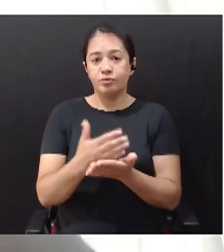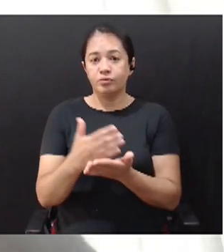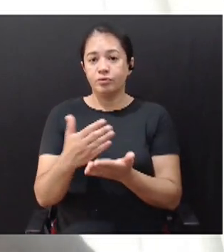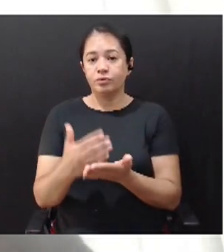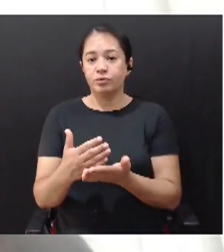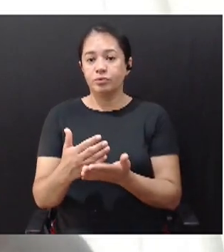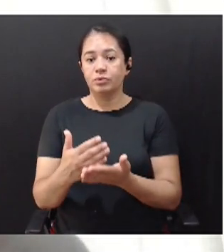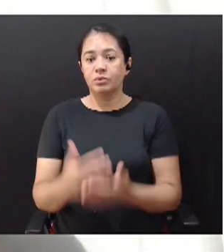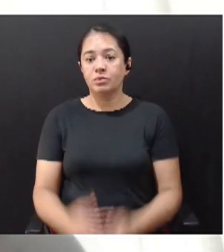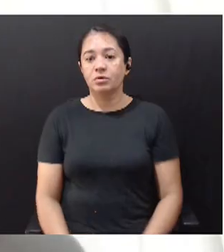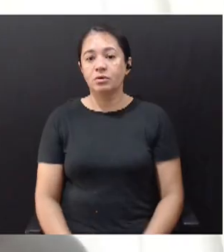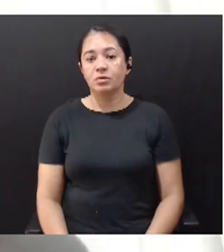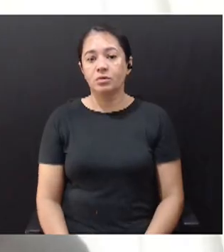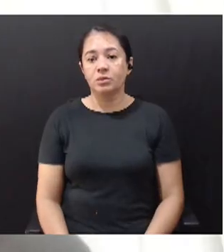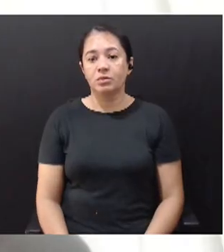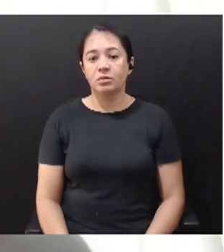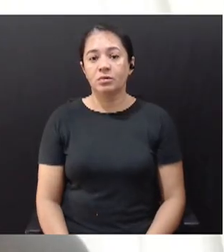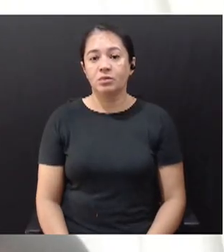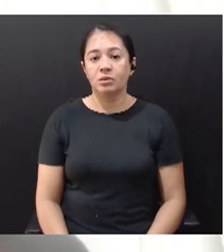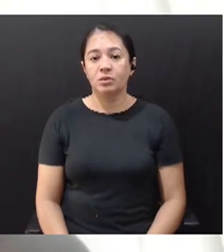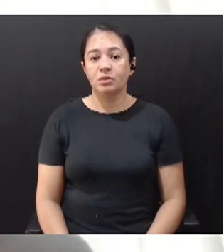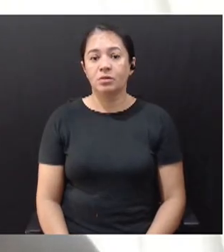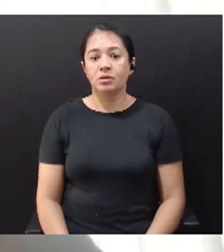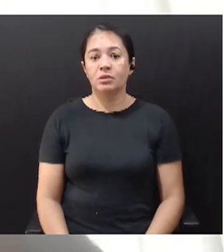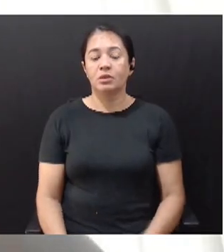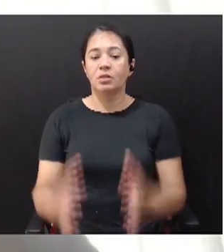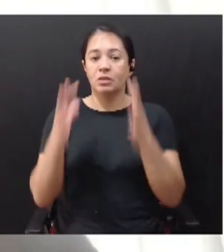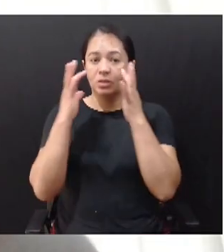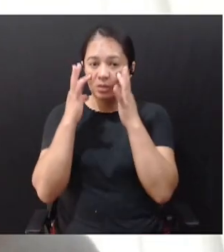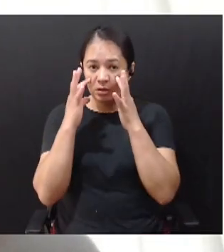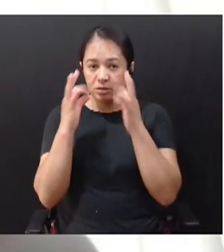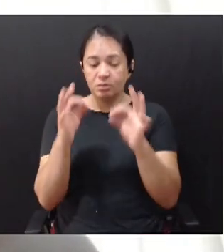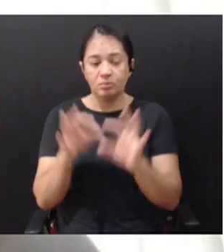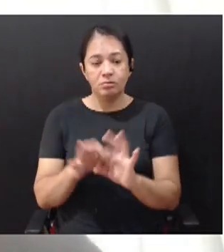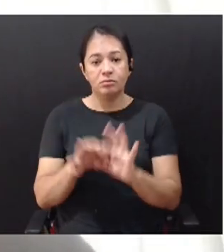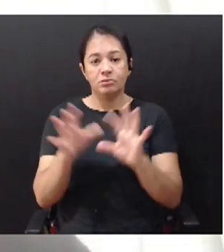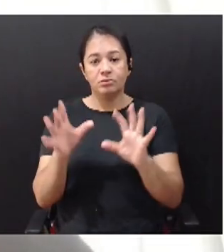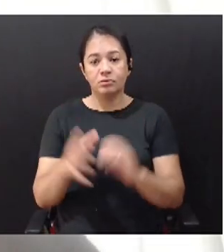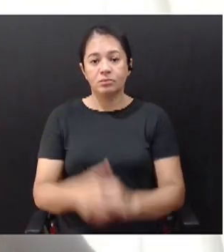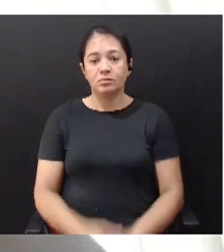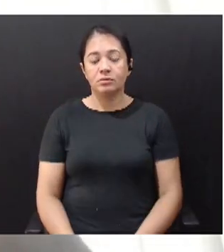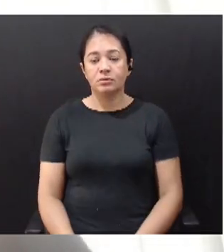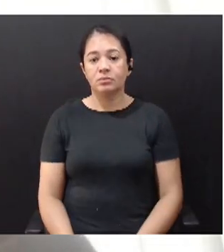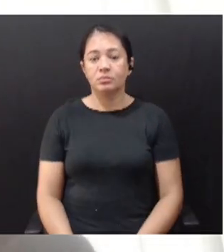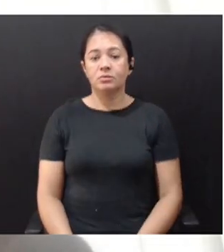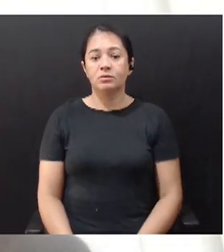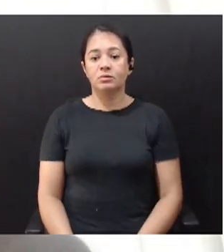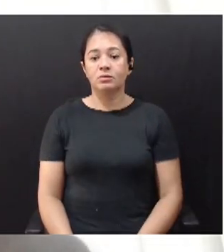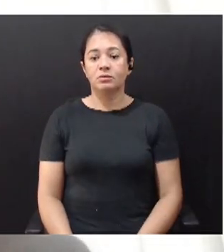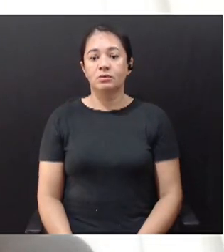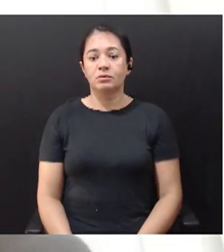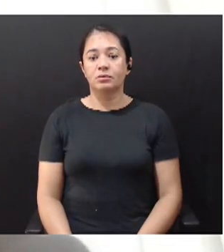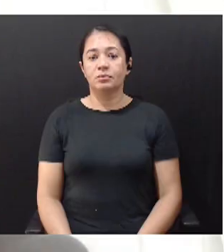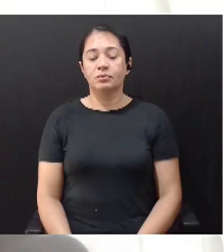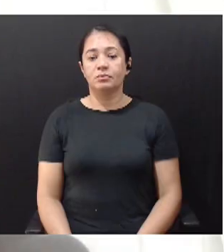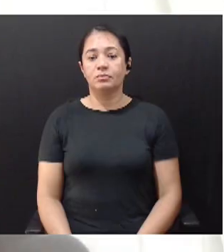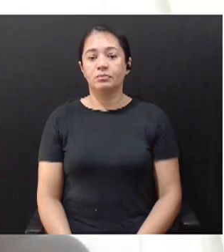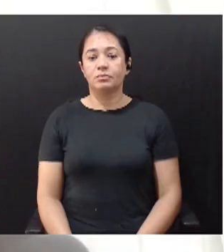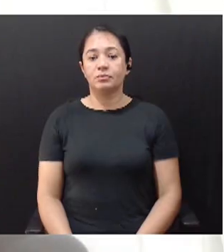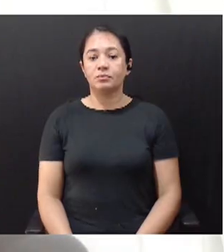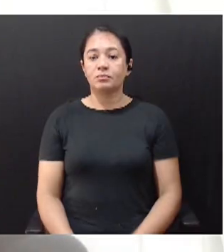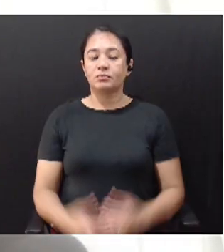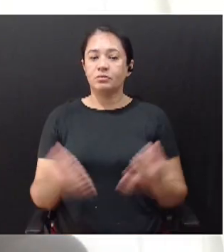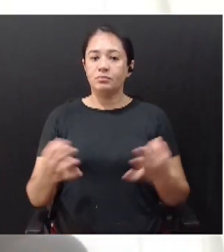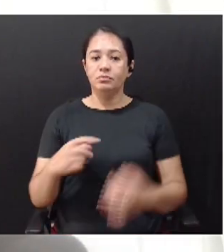a nossa atenção, a nossa disposição, seria, digamos assim, o ideal para todos nós,